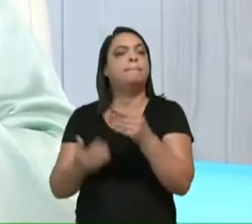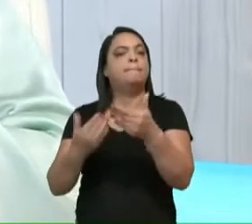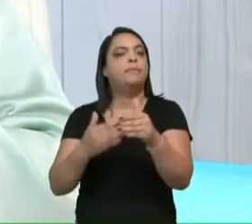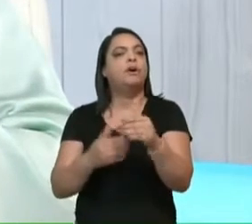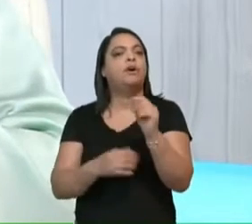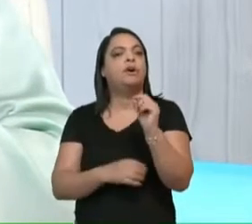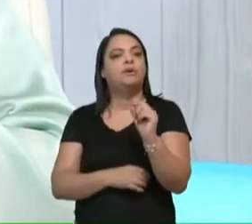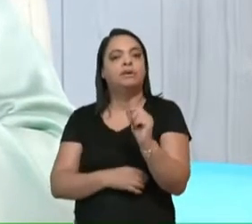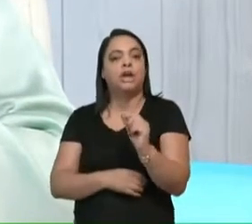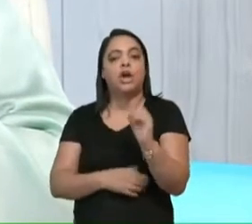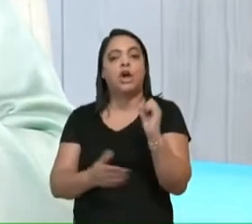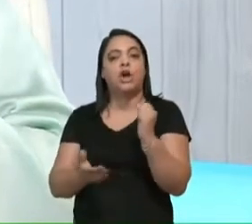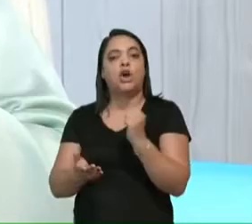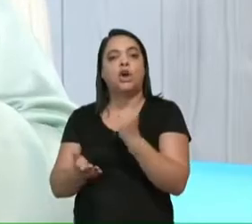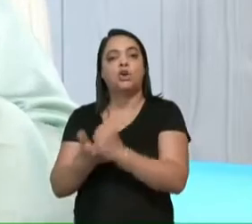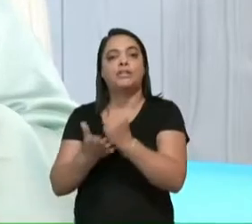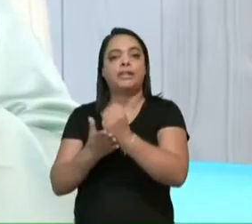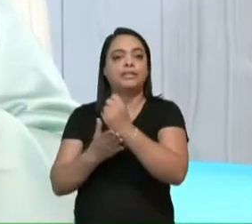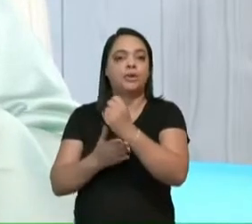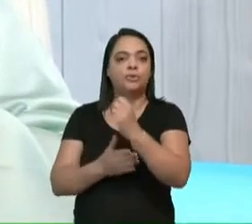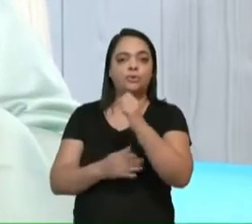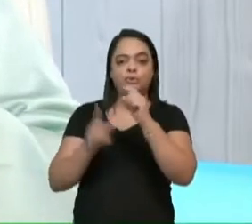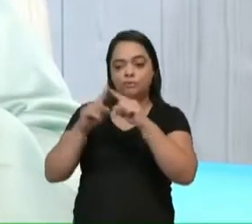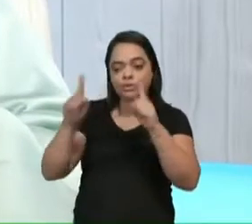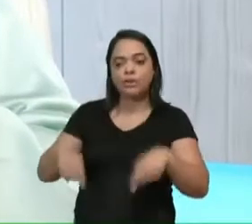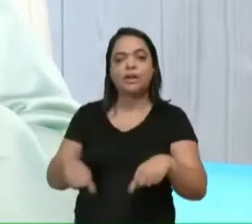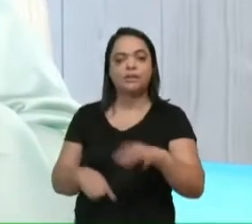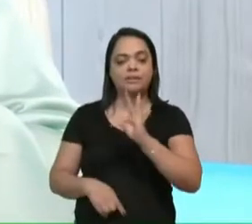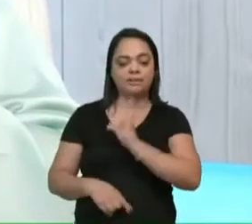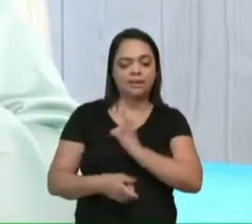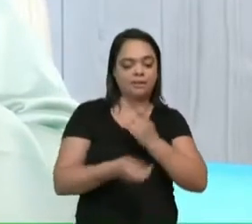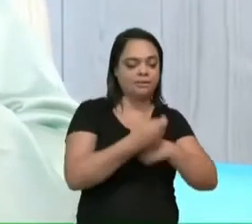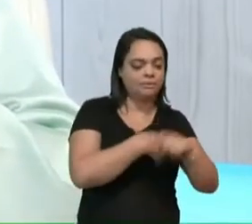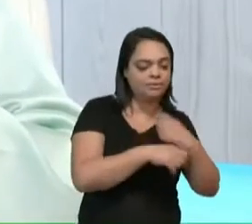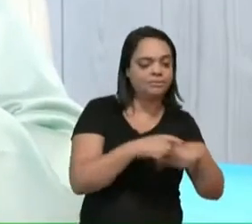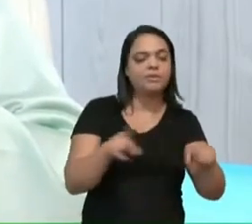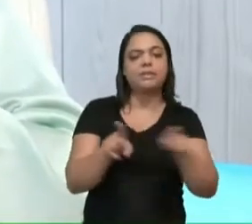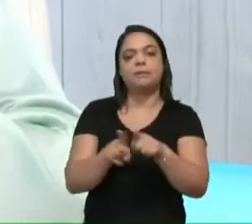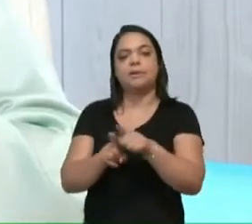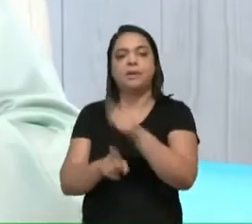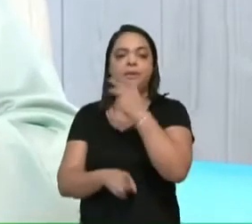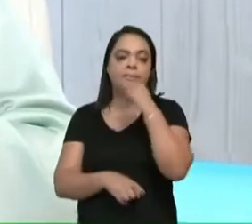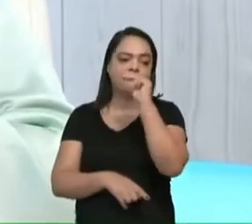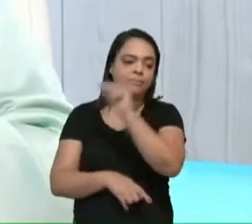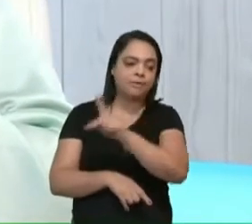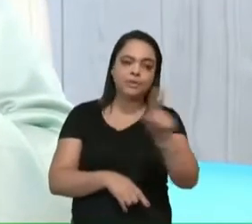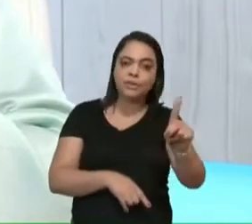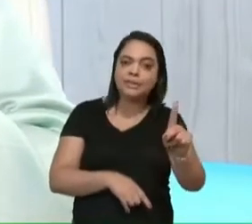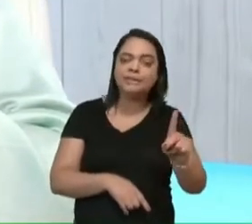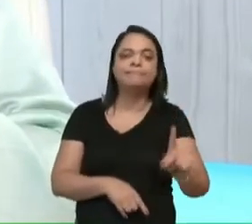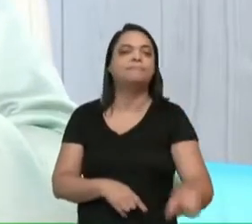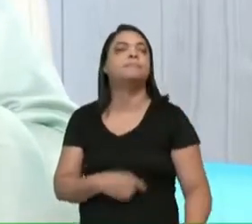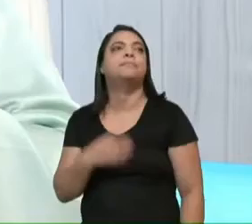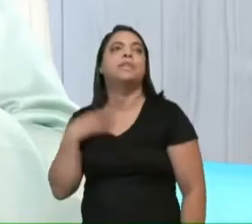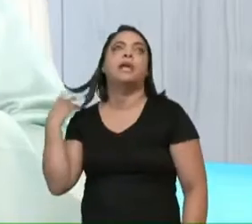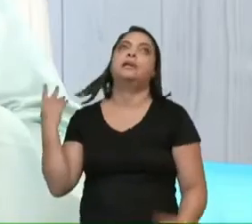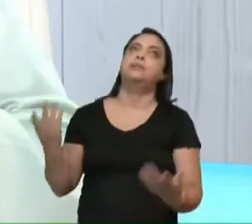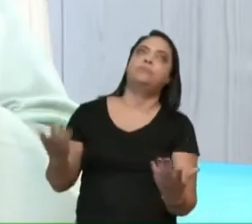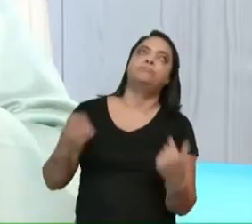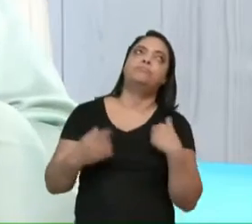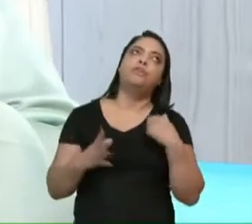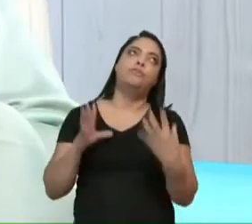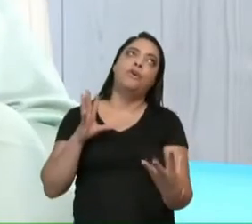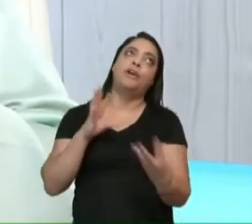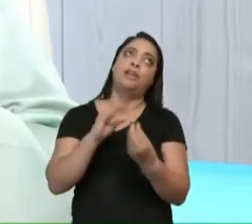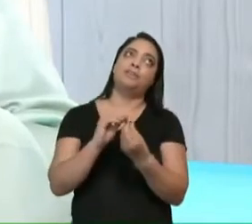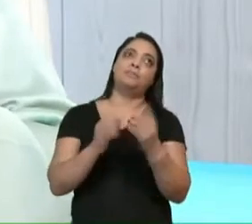contrat de pessoal tá tanto técnicos administrativos como docentes Ou seja eu resumiria essa